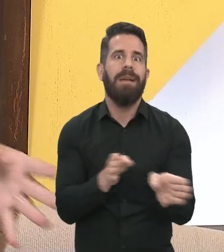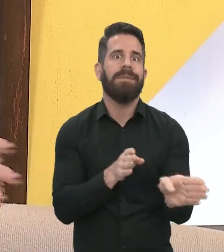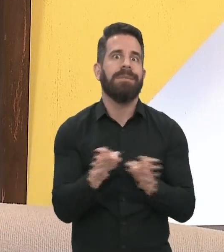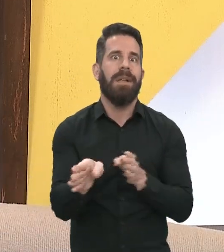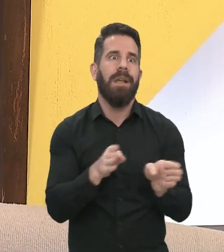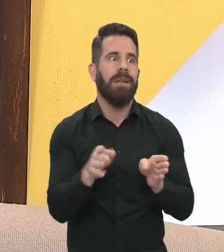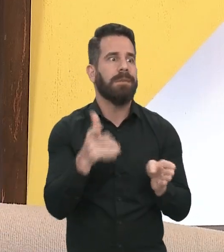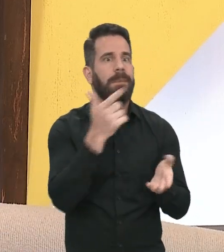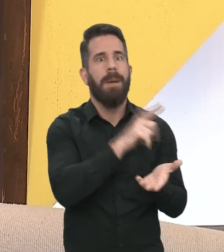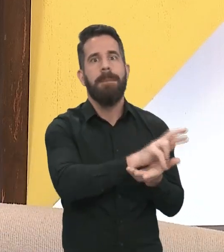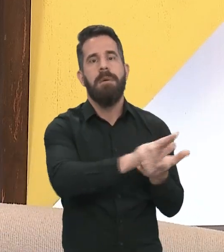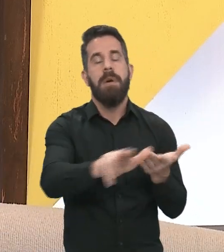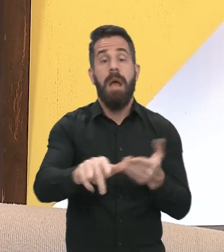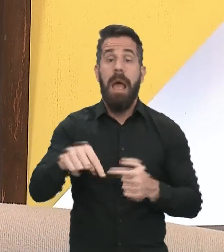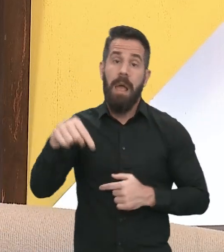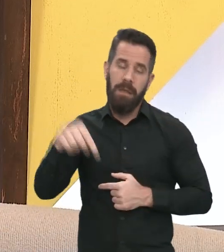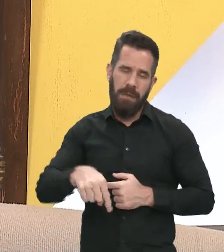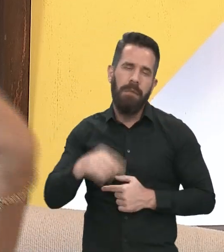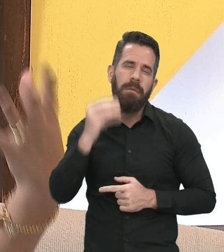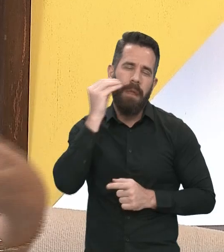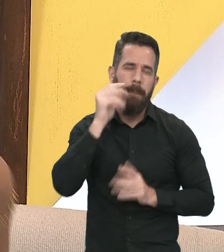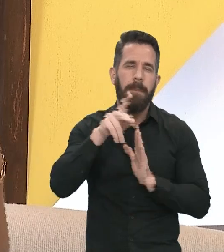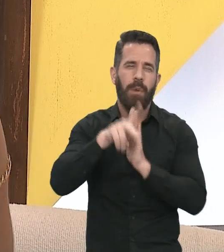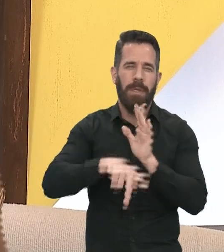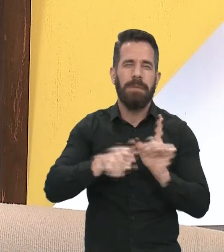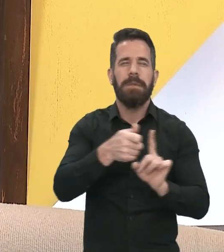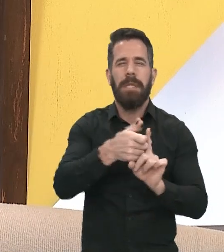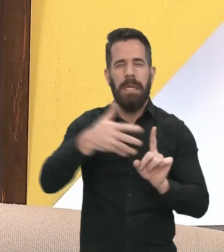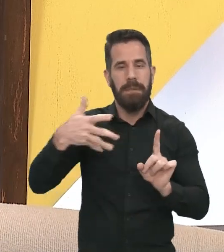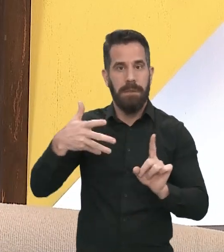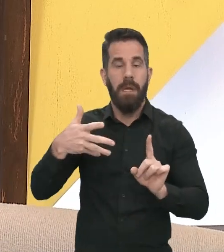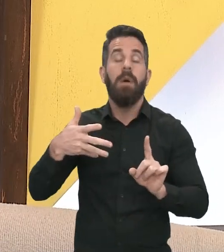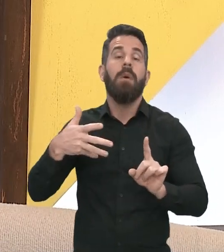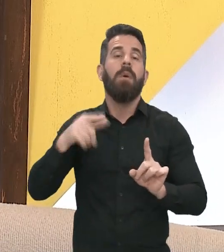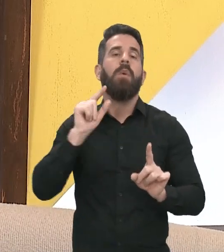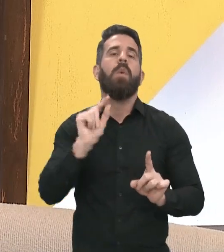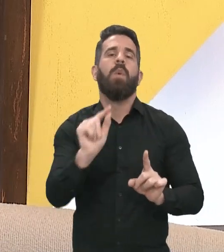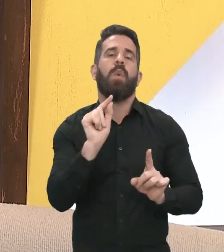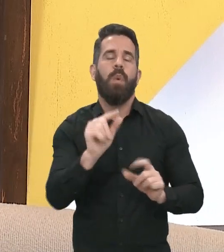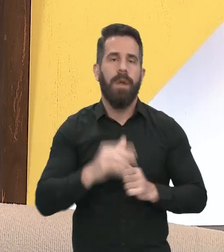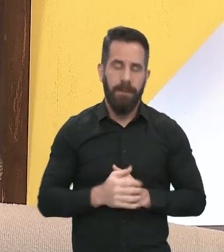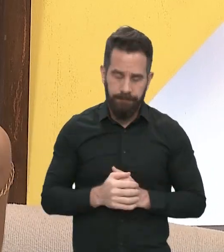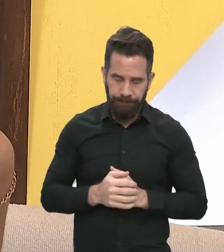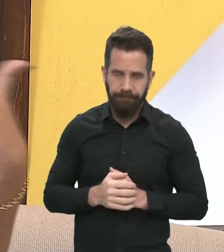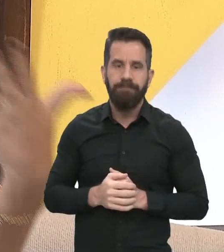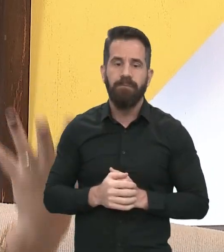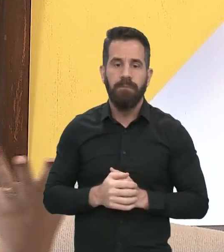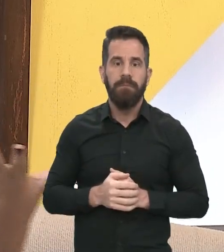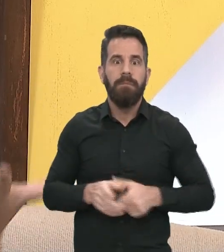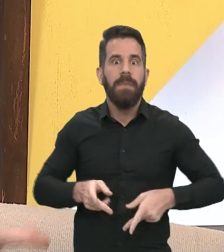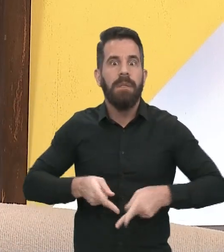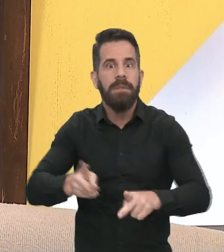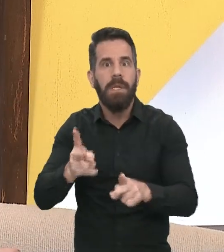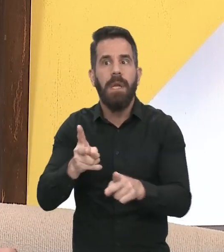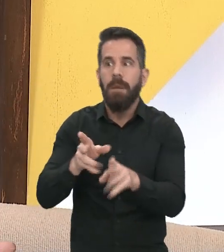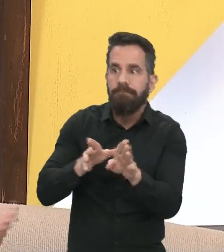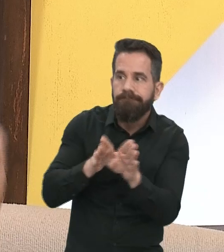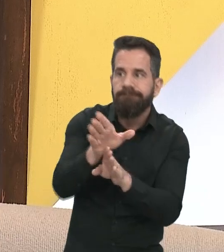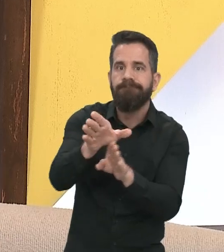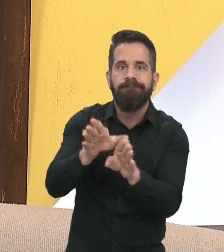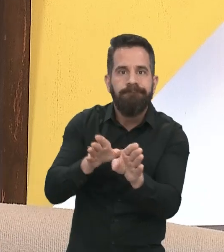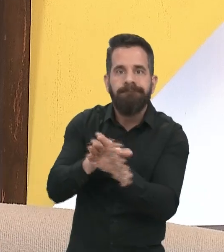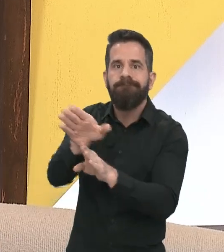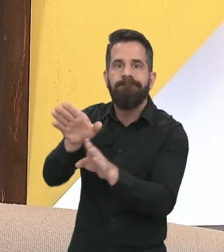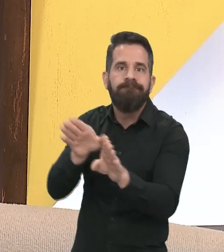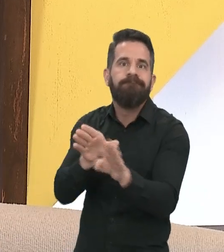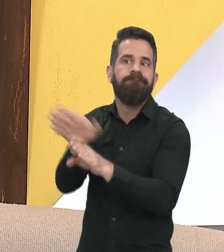nossos projetos de extensão, fazer e pensar sobre, é a questão de educar para esse novo mundo,